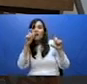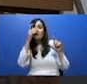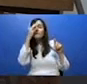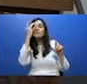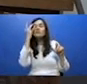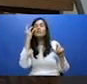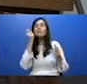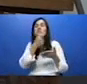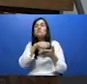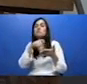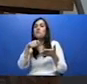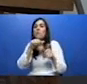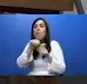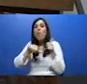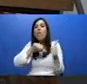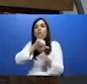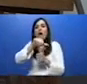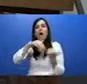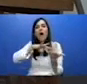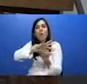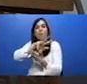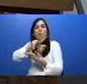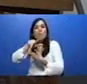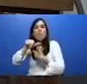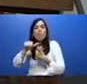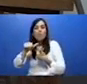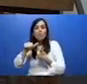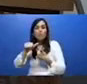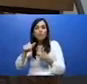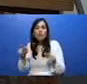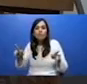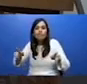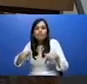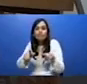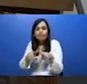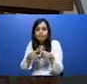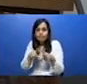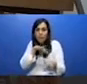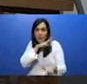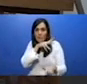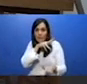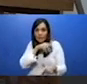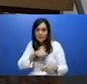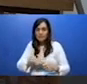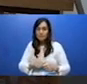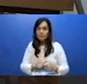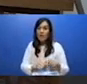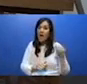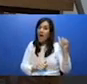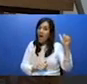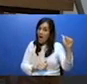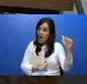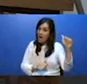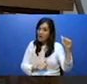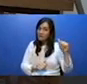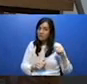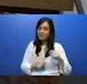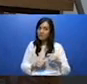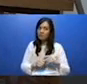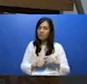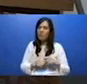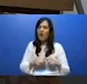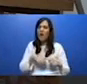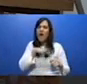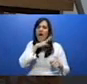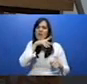no ambiente poderia ter causado a extinção desses animais. Animais não adaptados